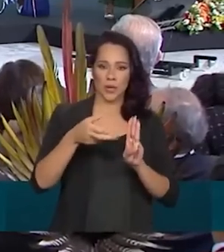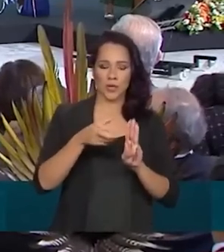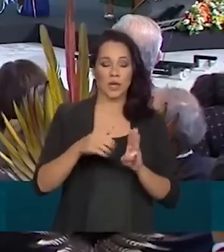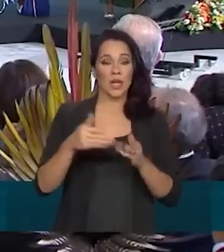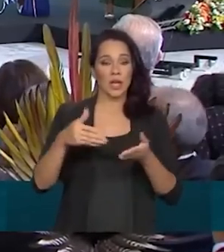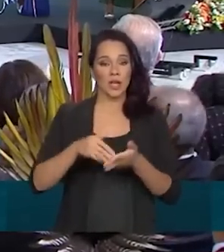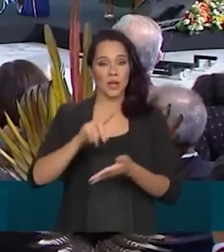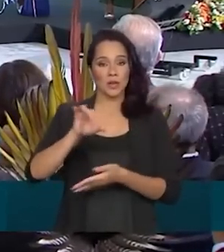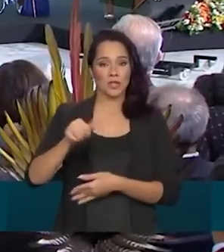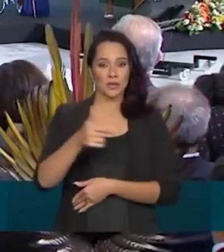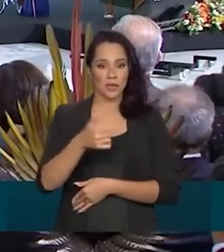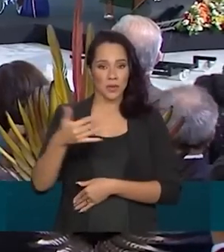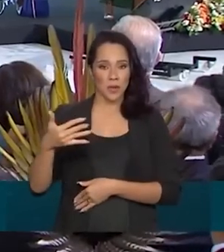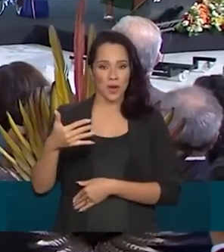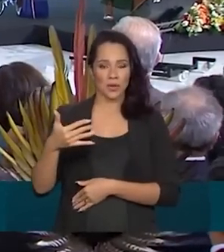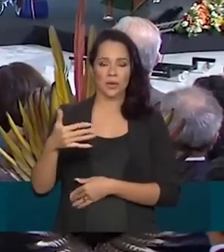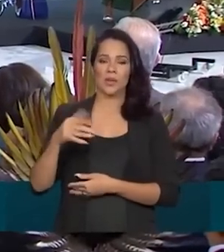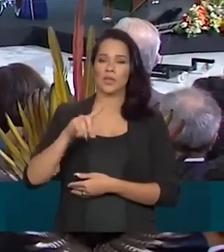até o